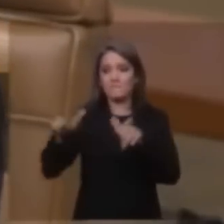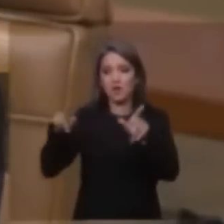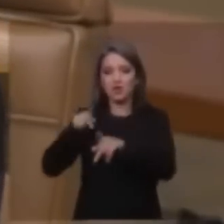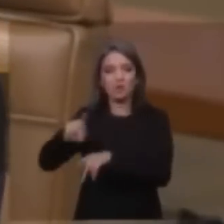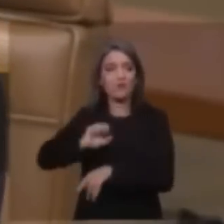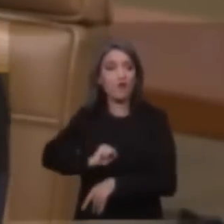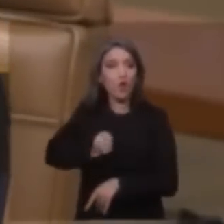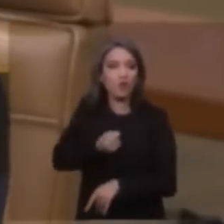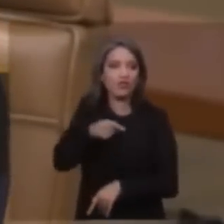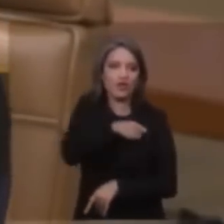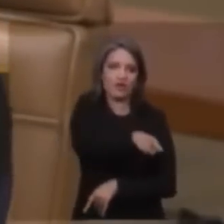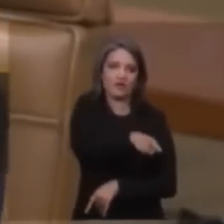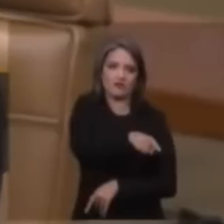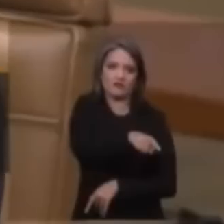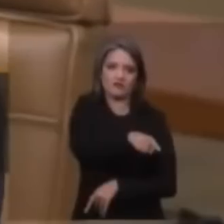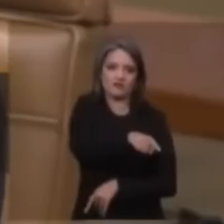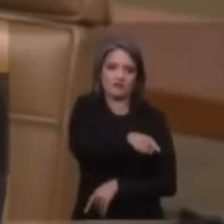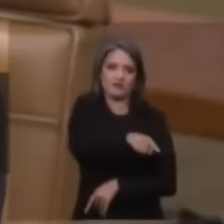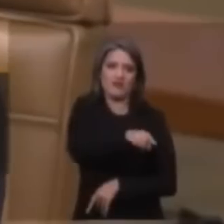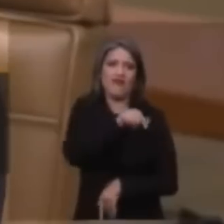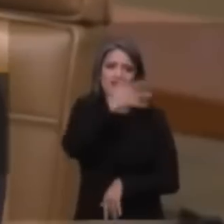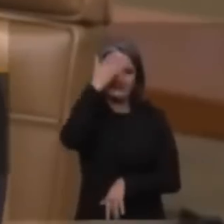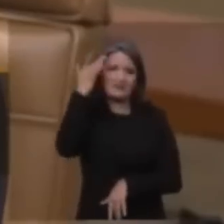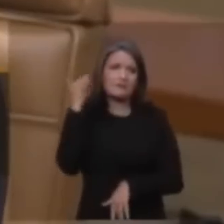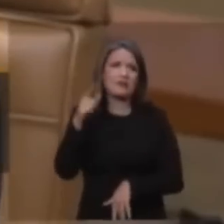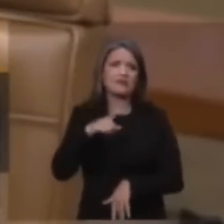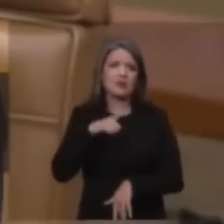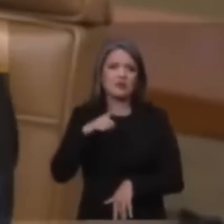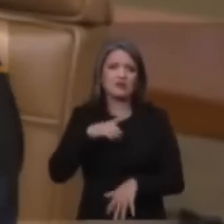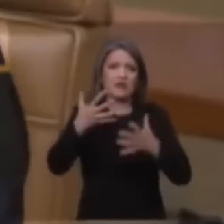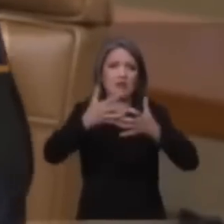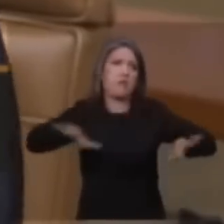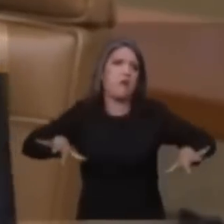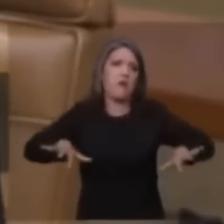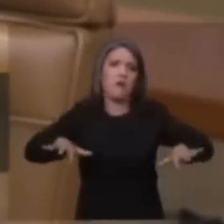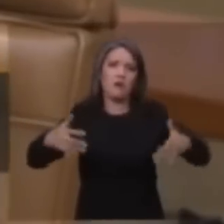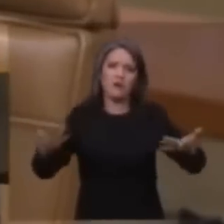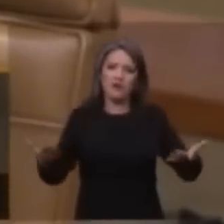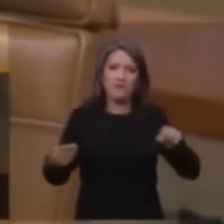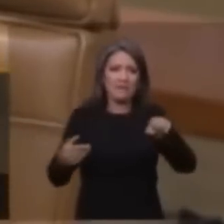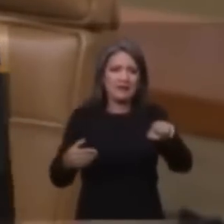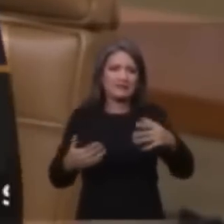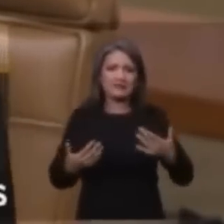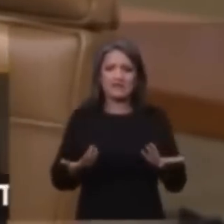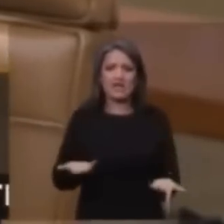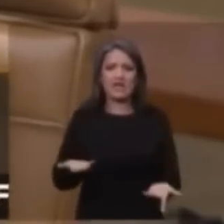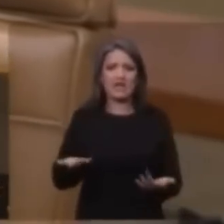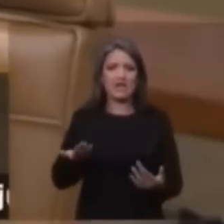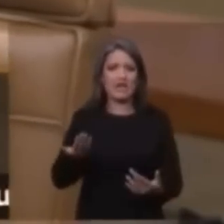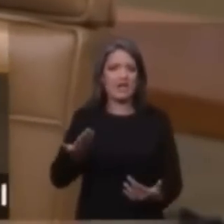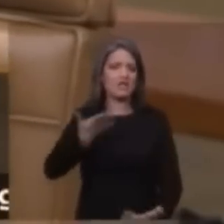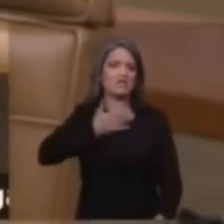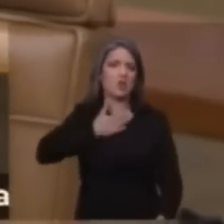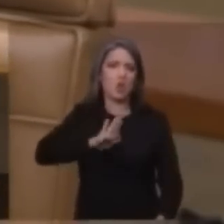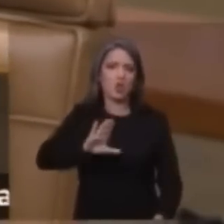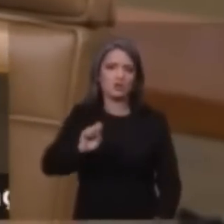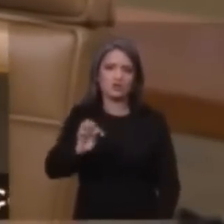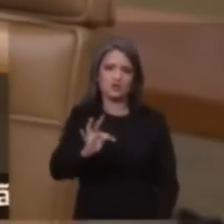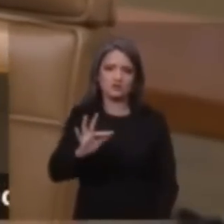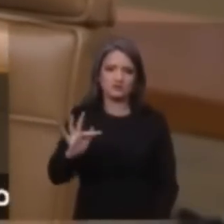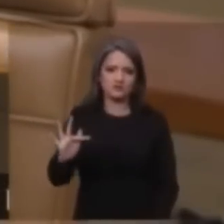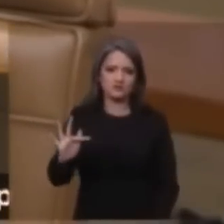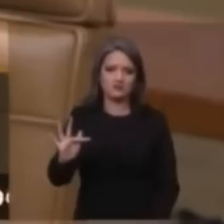população é esses extremistas que não gostam do Supremo Tribunal Federal